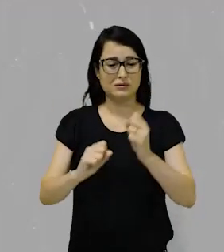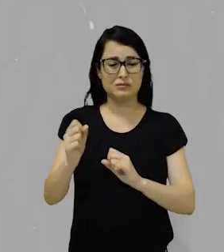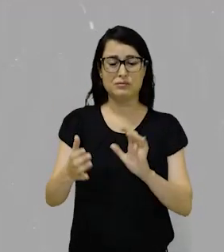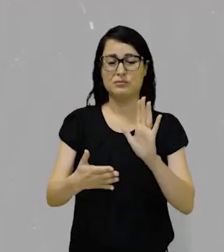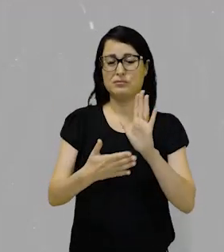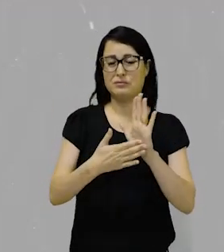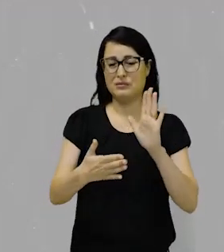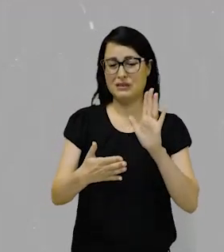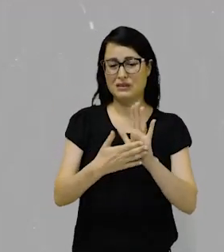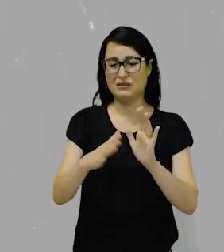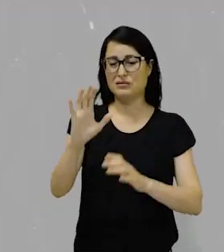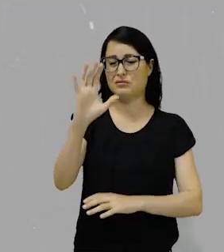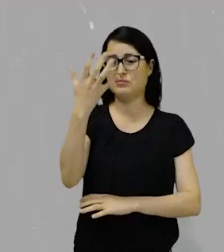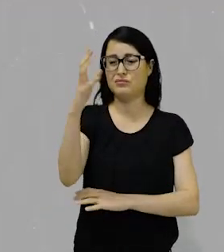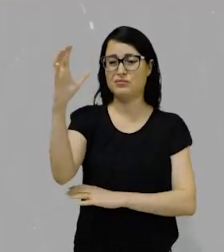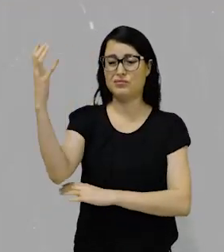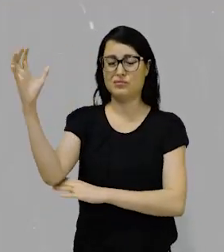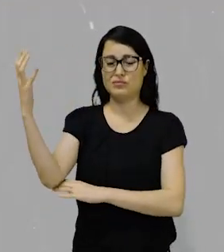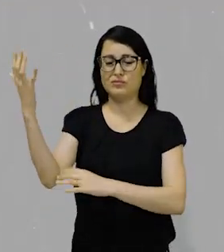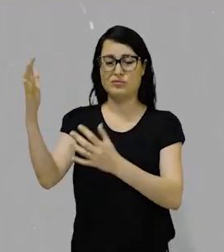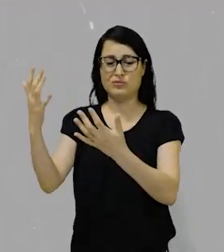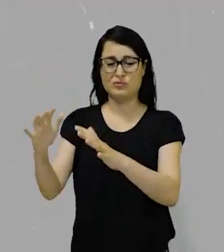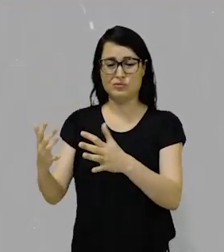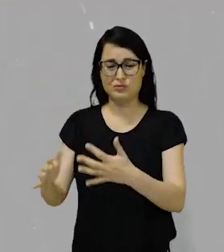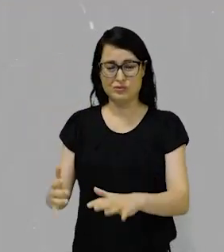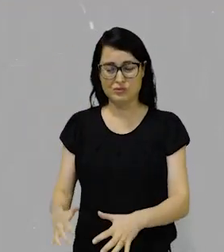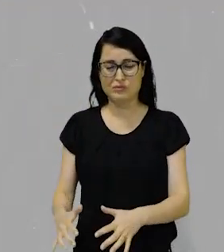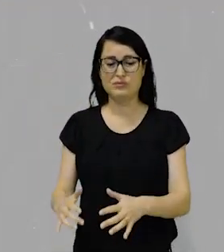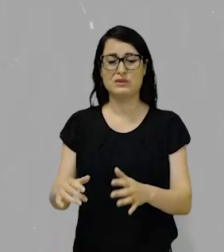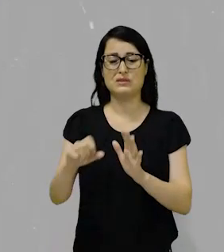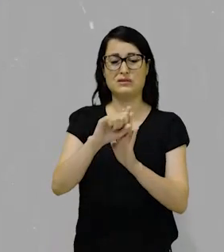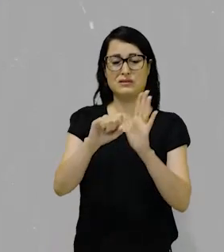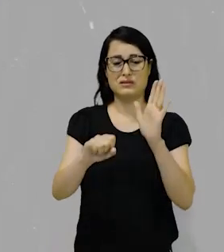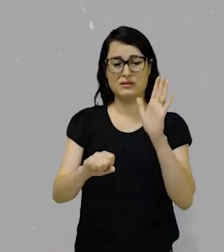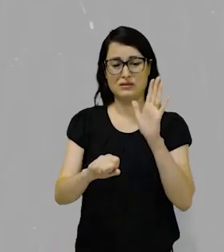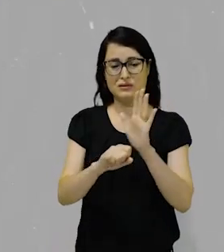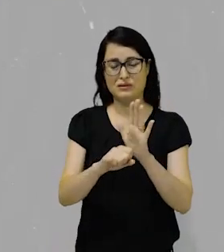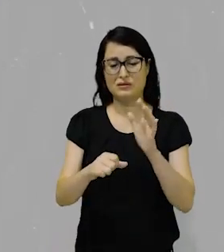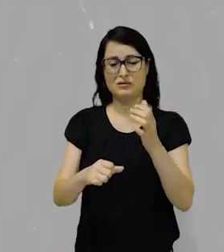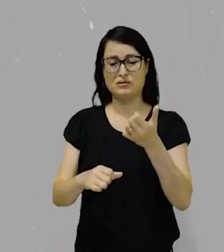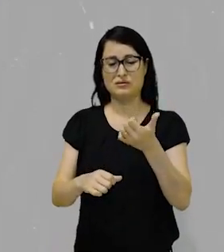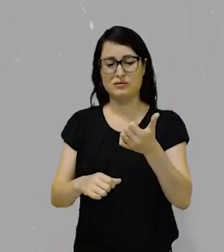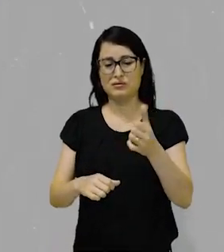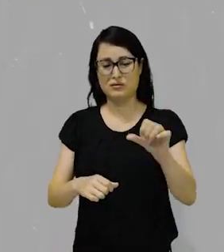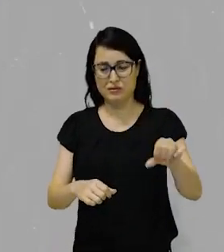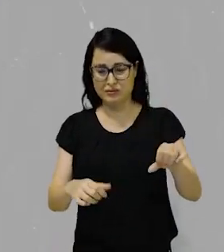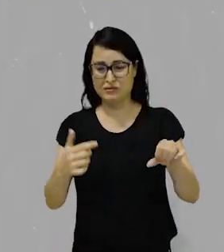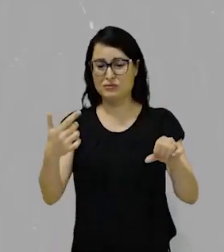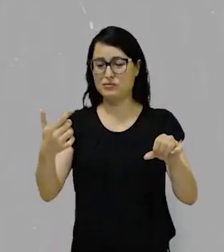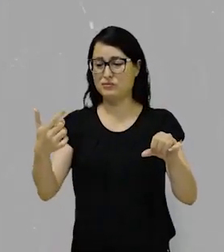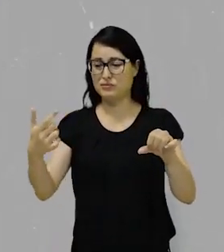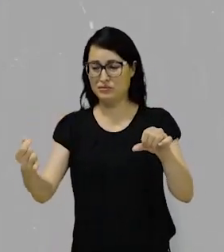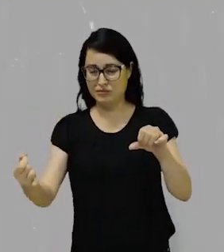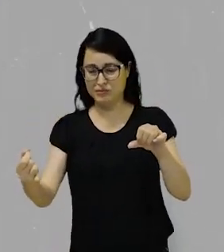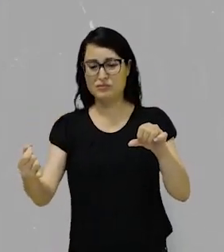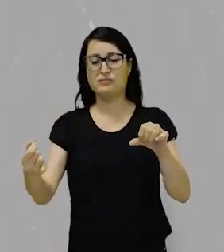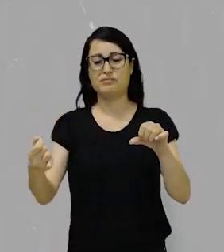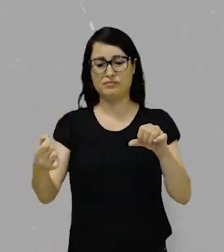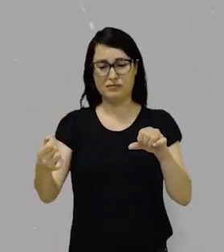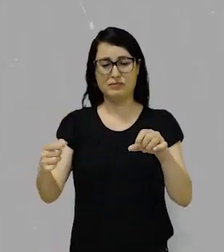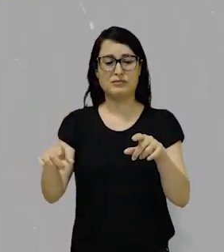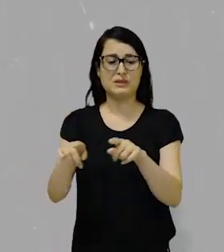né, degradação ambiental no século XIX, principalmente no século XX, consequências aí no século XXI, né, como a